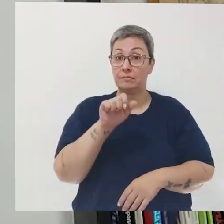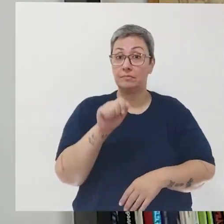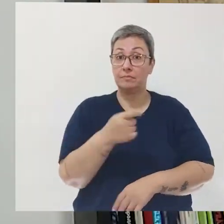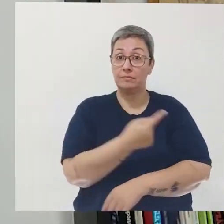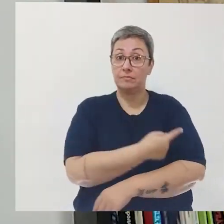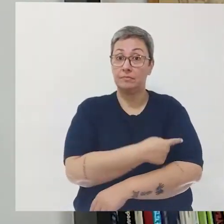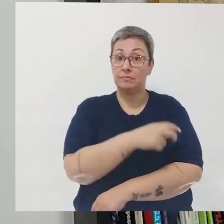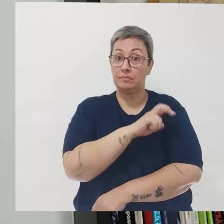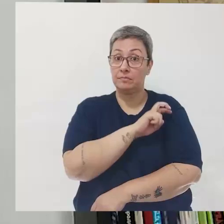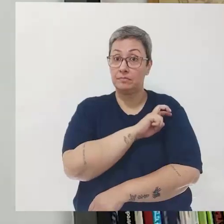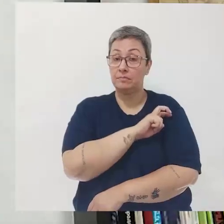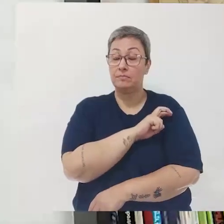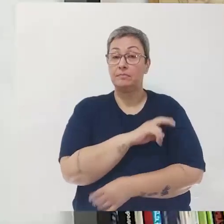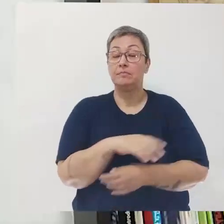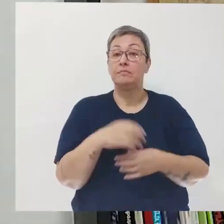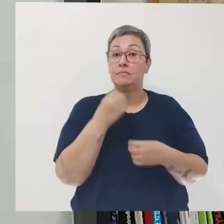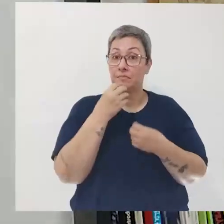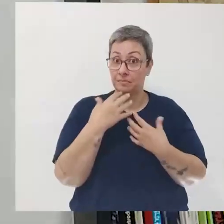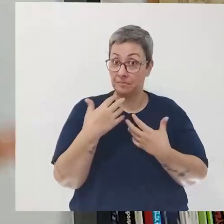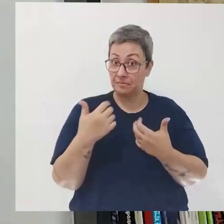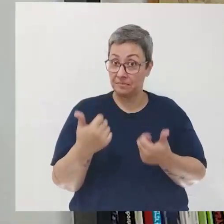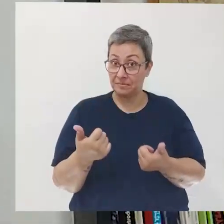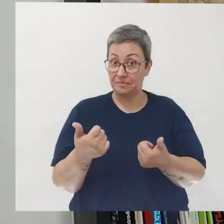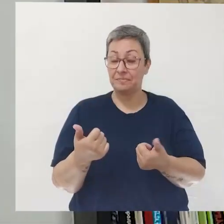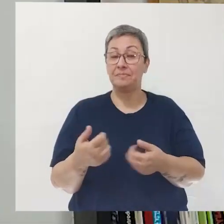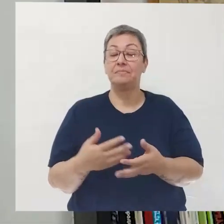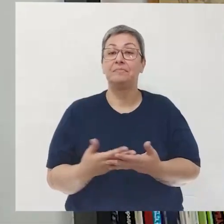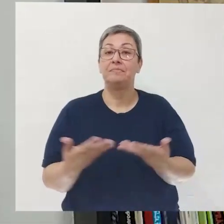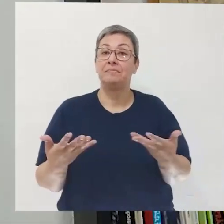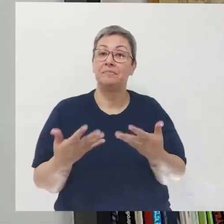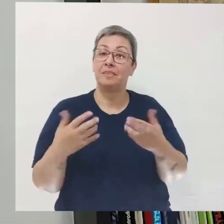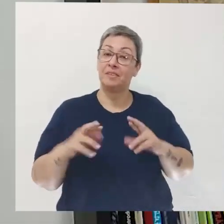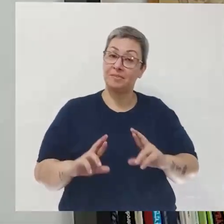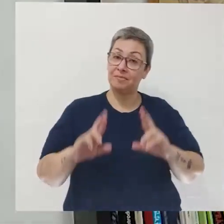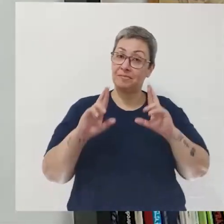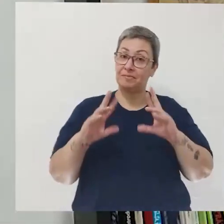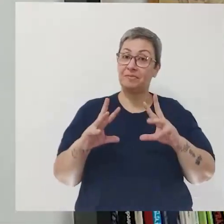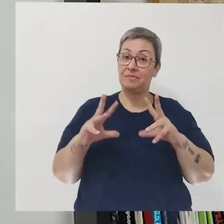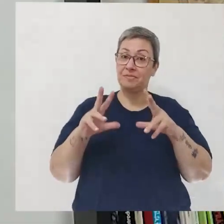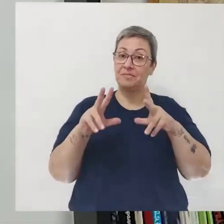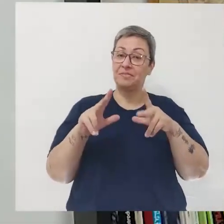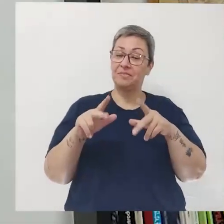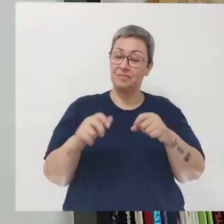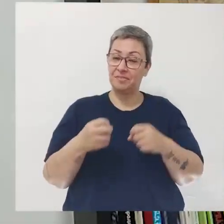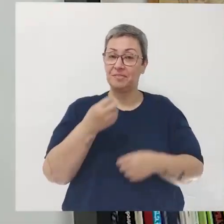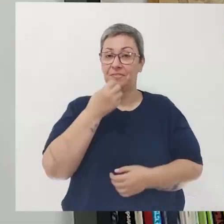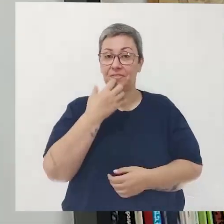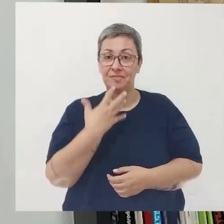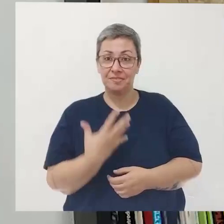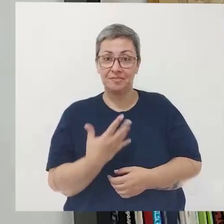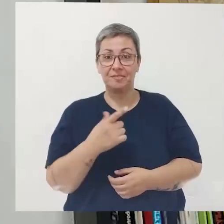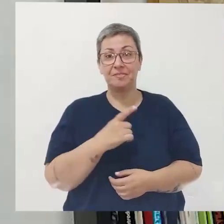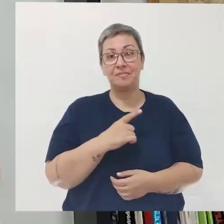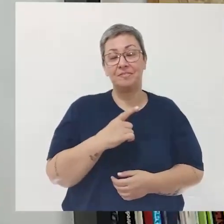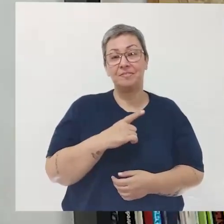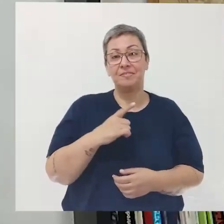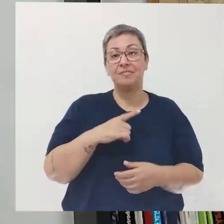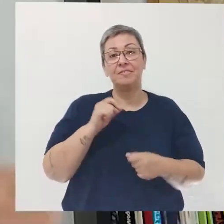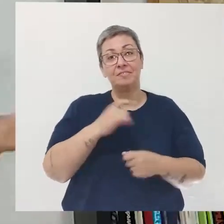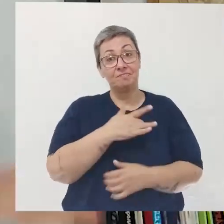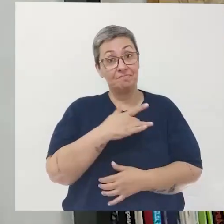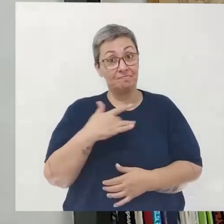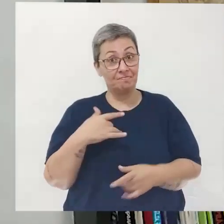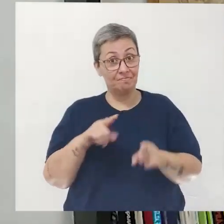e educandos da EJA do ciclo 1. Tudo bem com vocês? Bom, eu espero que todos e todas estejam